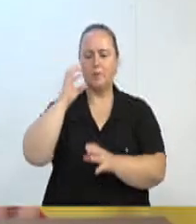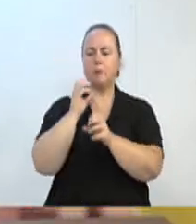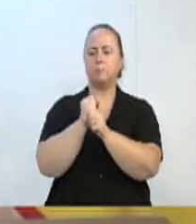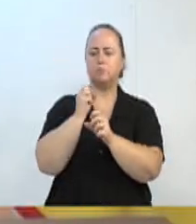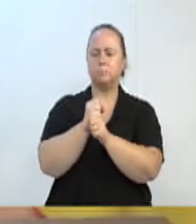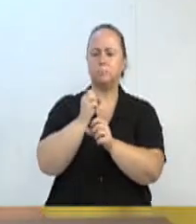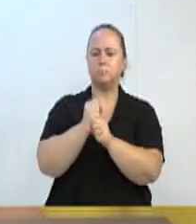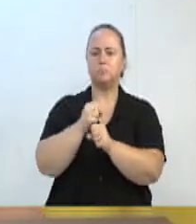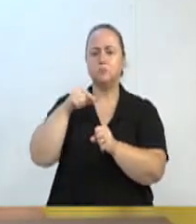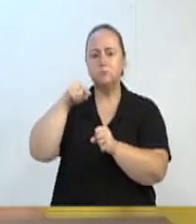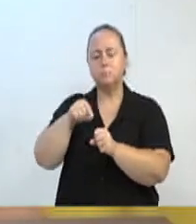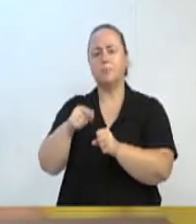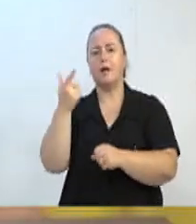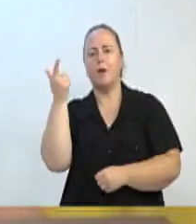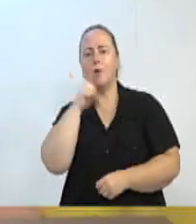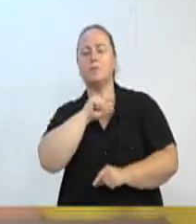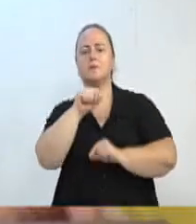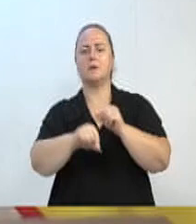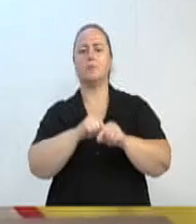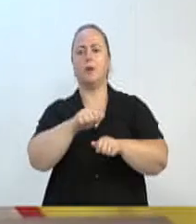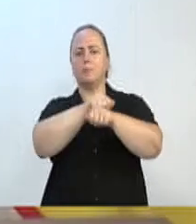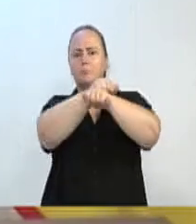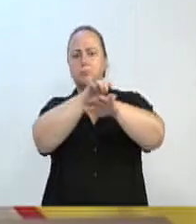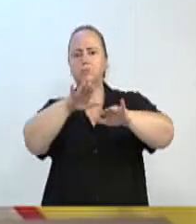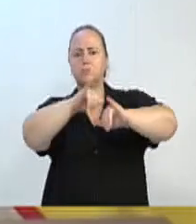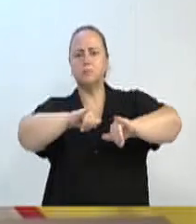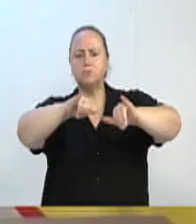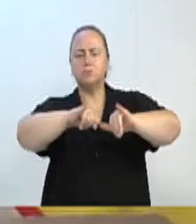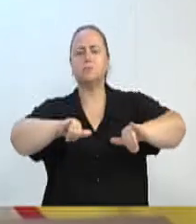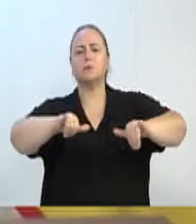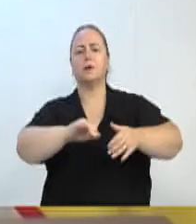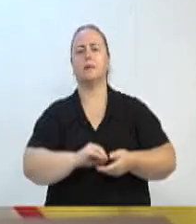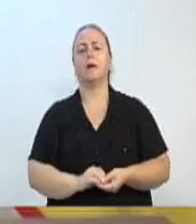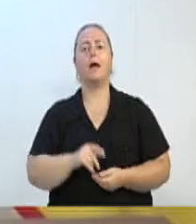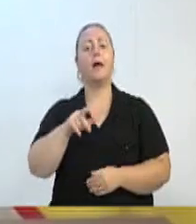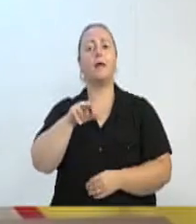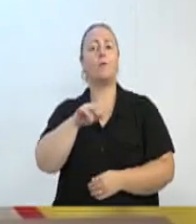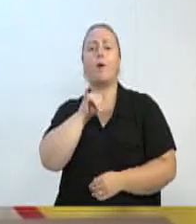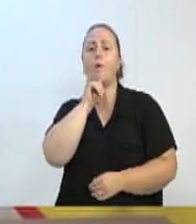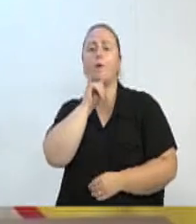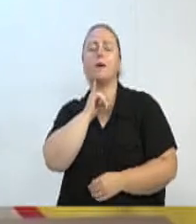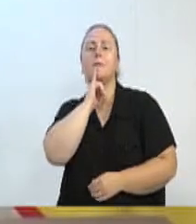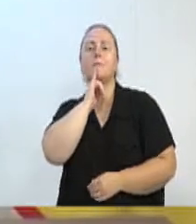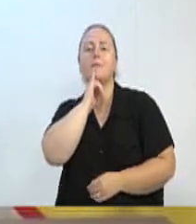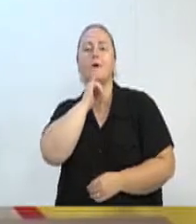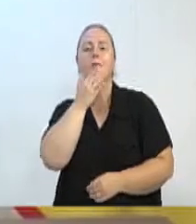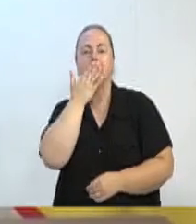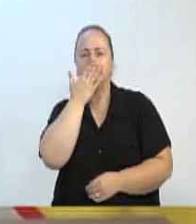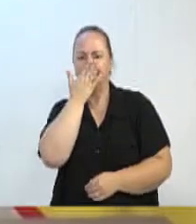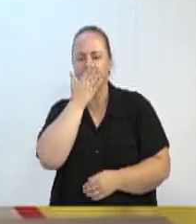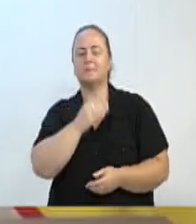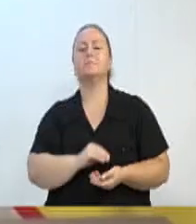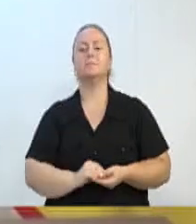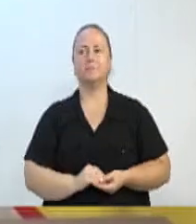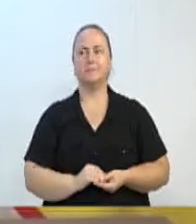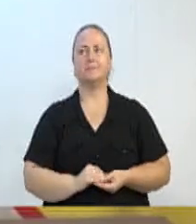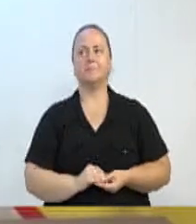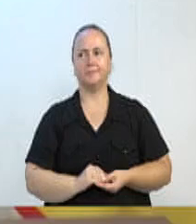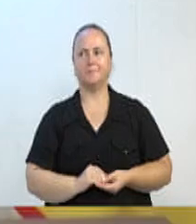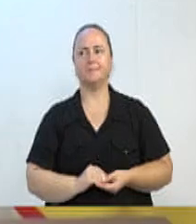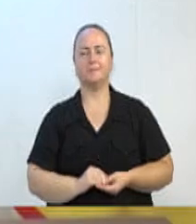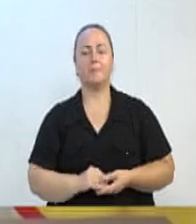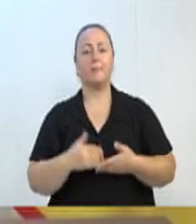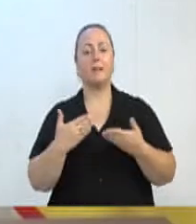que isso possa vir a conhecimento do público geral como a gente tem agora o imposto Então tem um imposto que pode ser destinado na